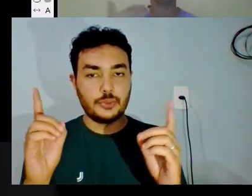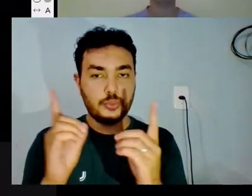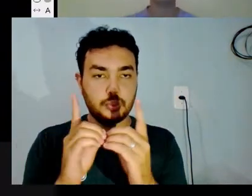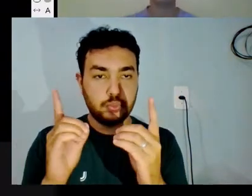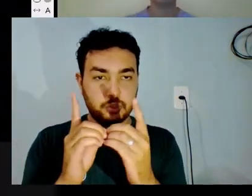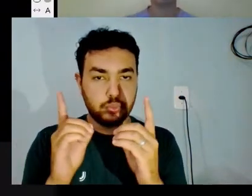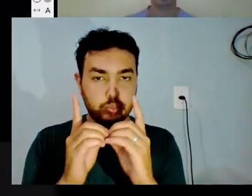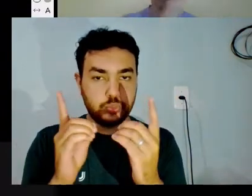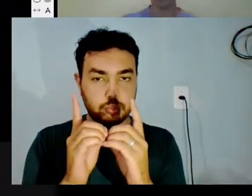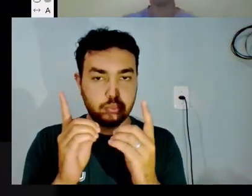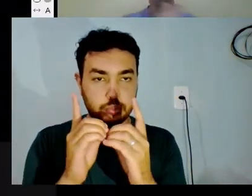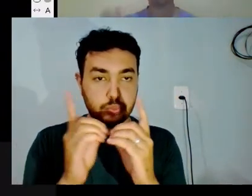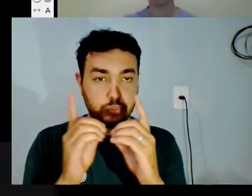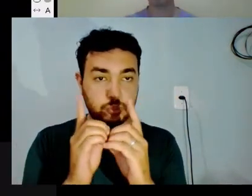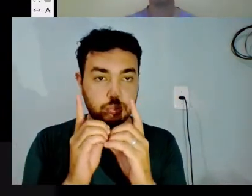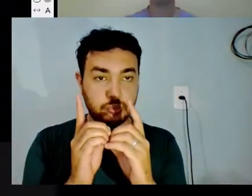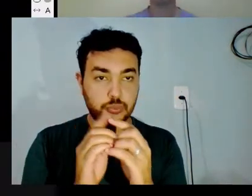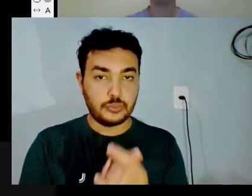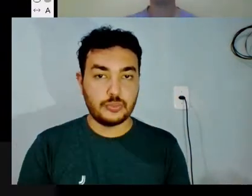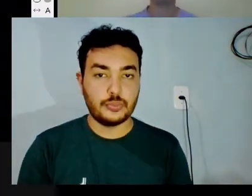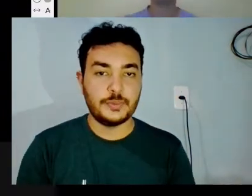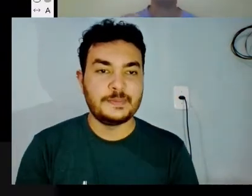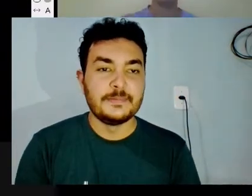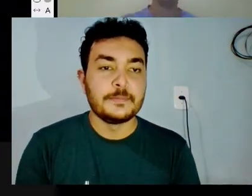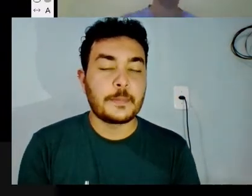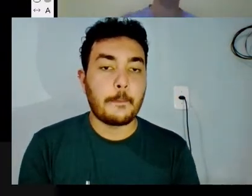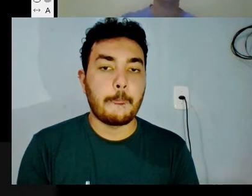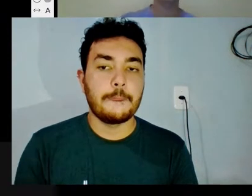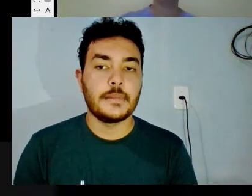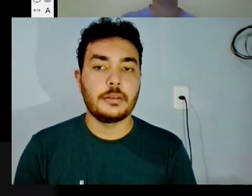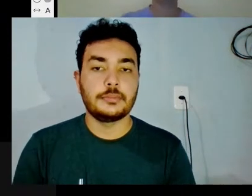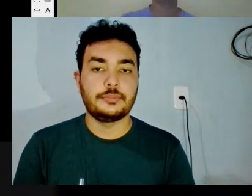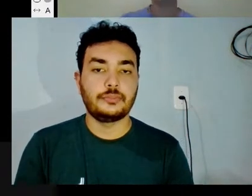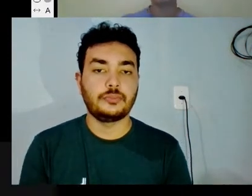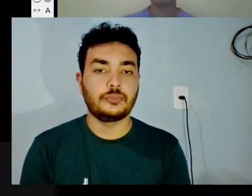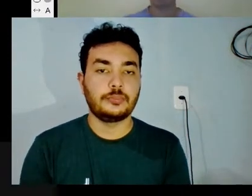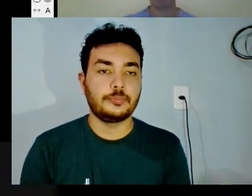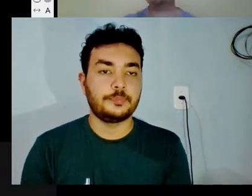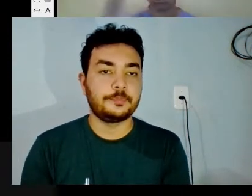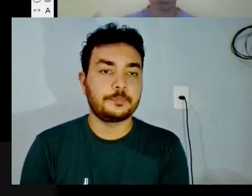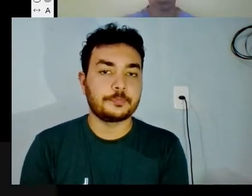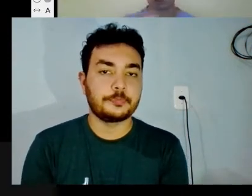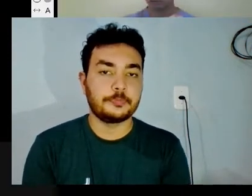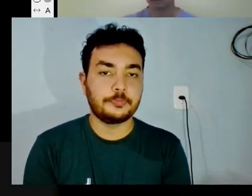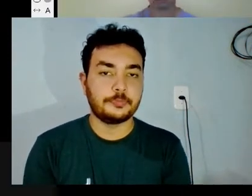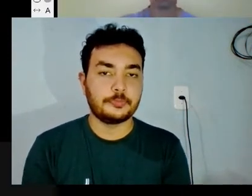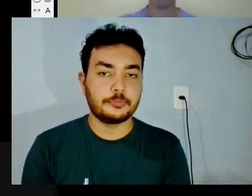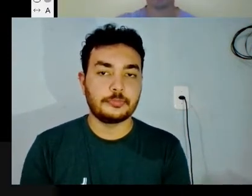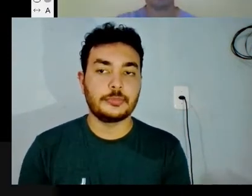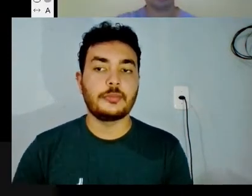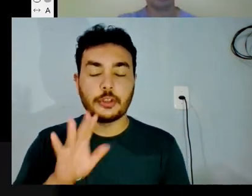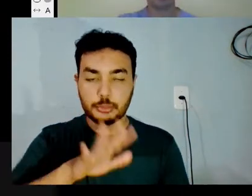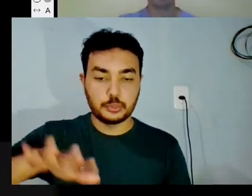à atração das cargas, e não do compartilhamento dos elétrons, como acontece na ligação covalente. Então, esse é um contexto geral, só